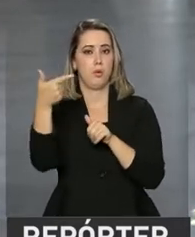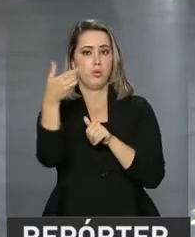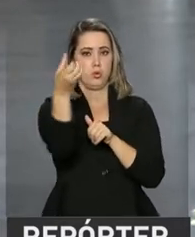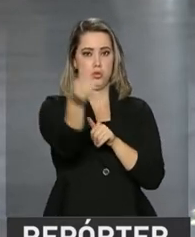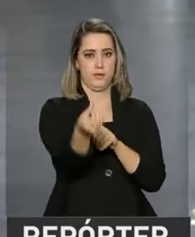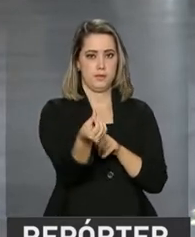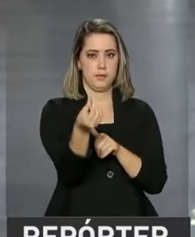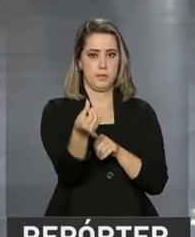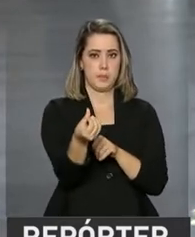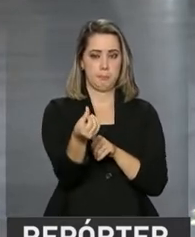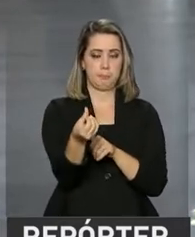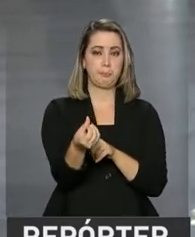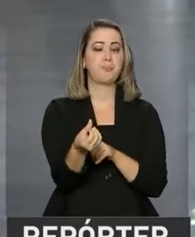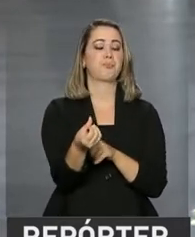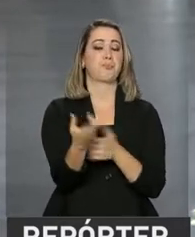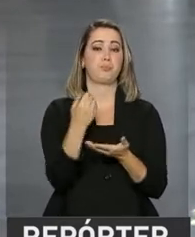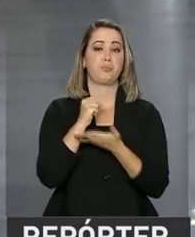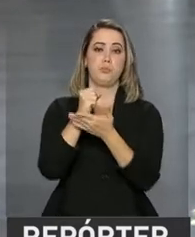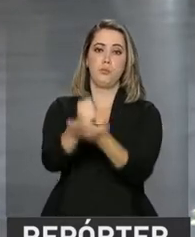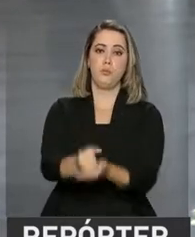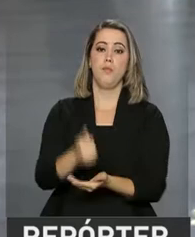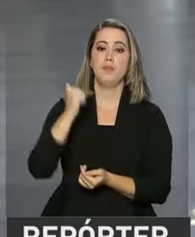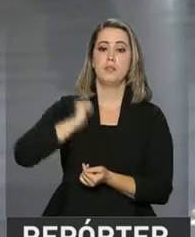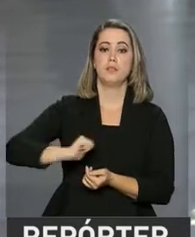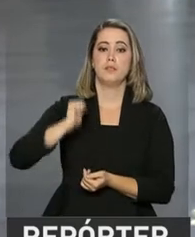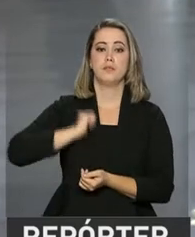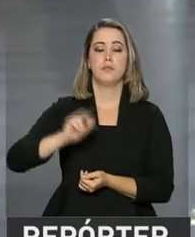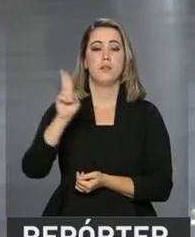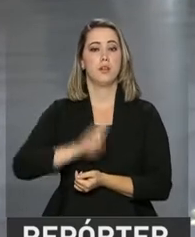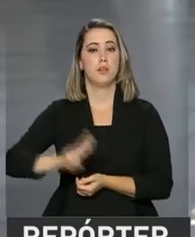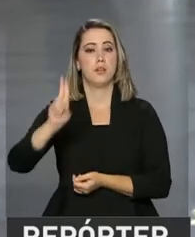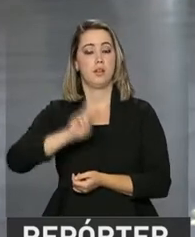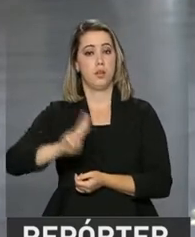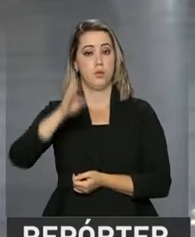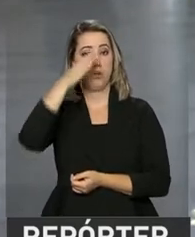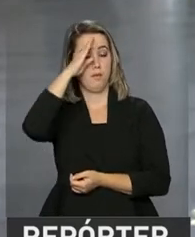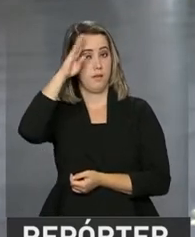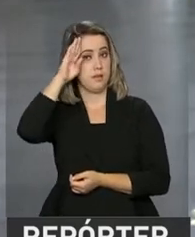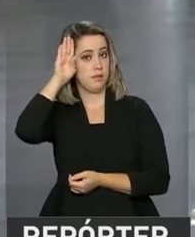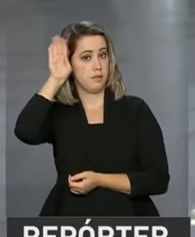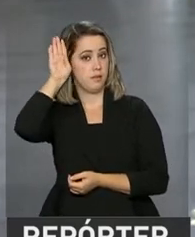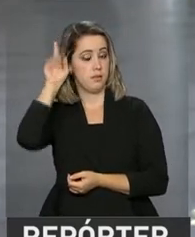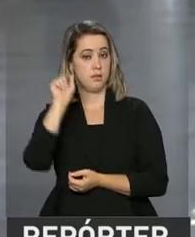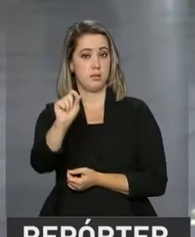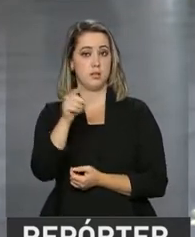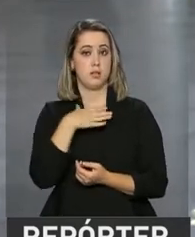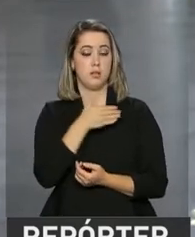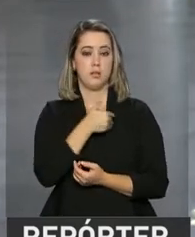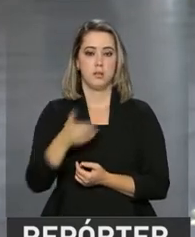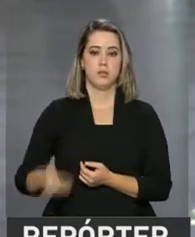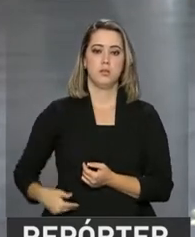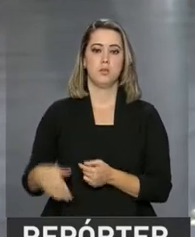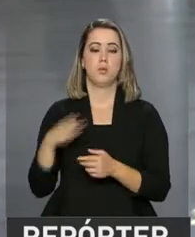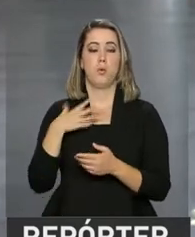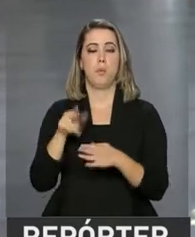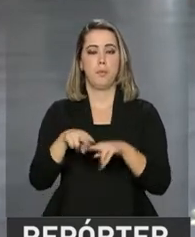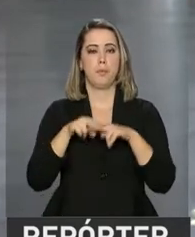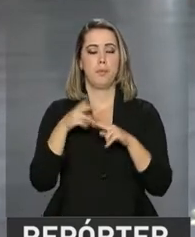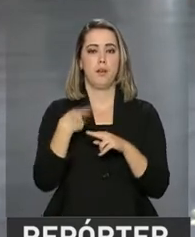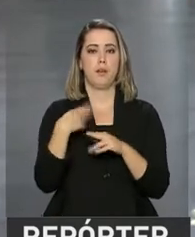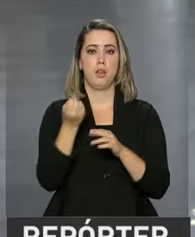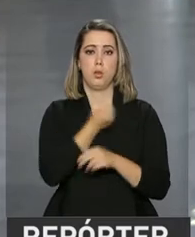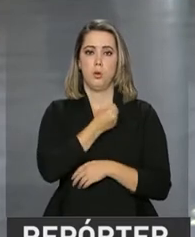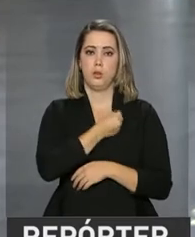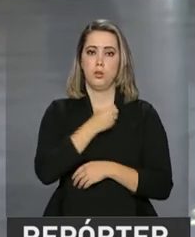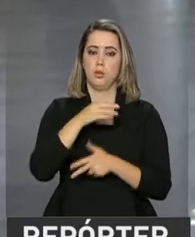vagas em universidades públicas para estudantes com base na nota do enem nesta edição foram oferecidas